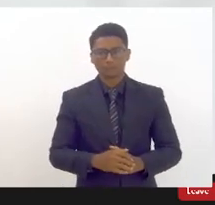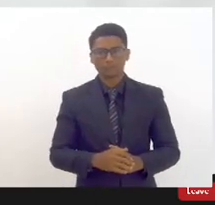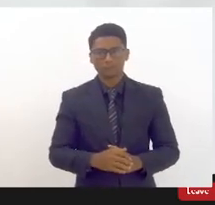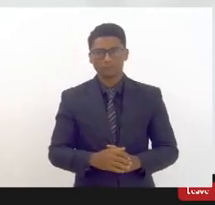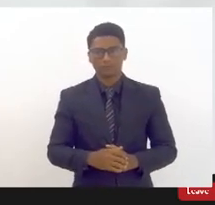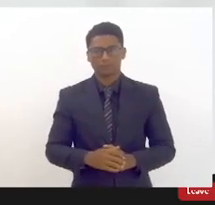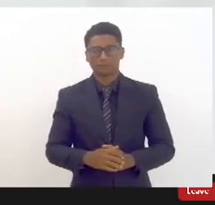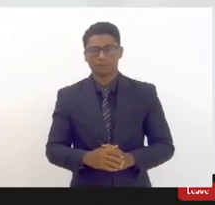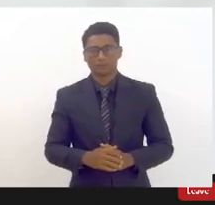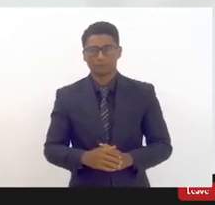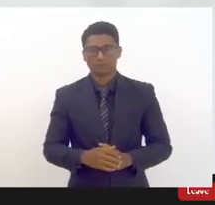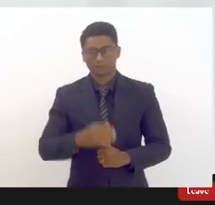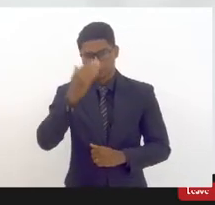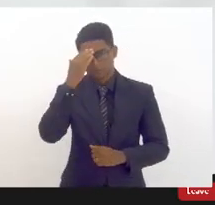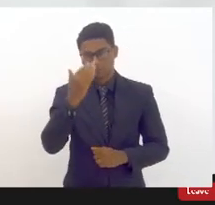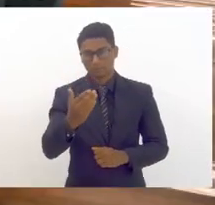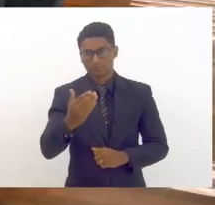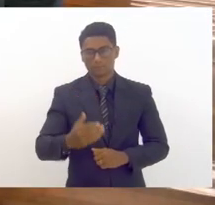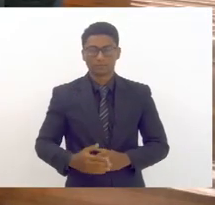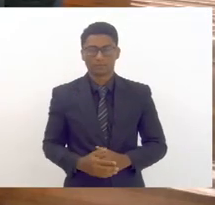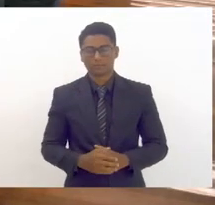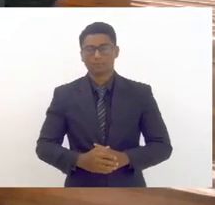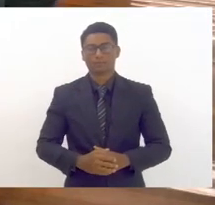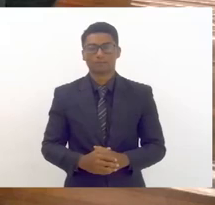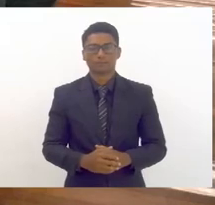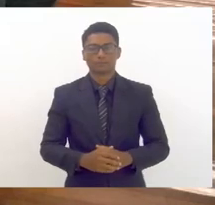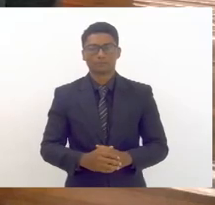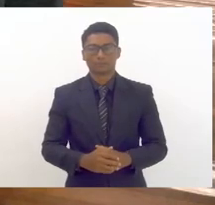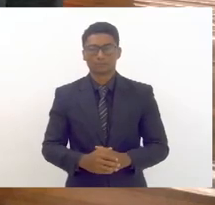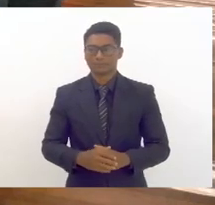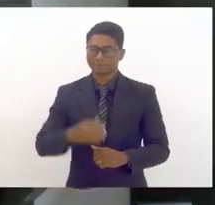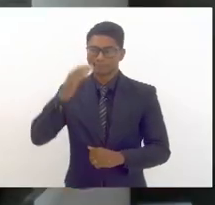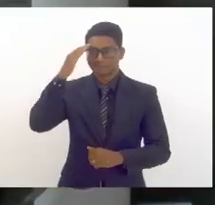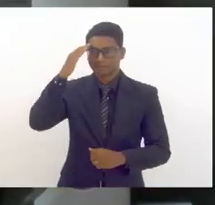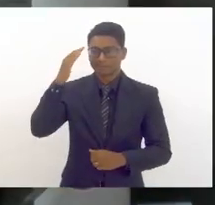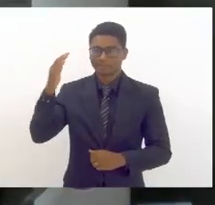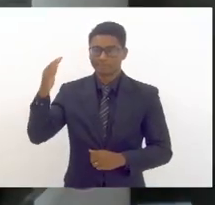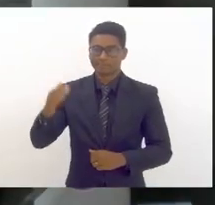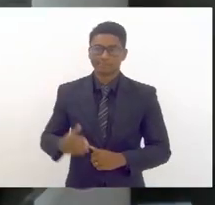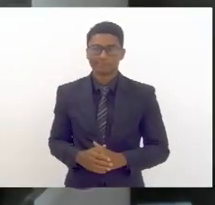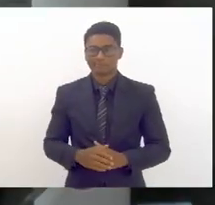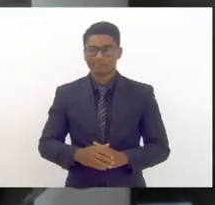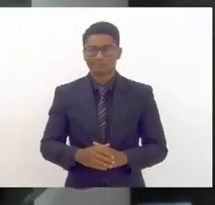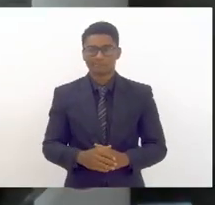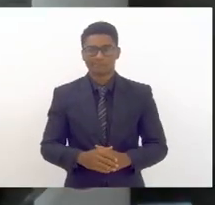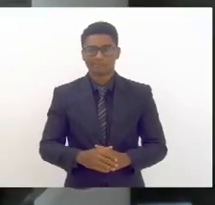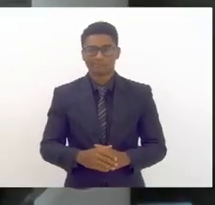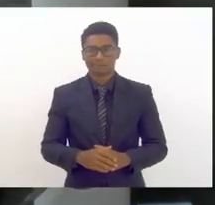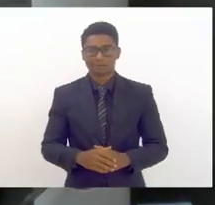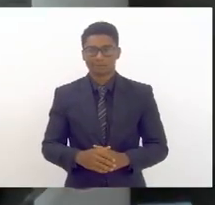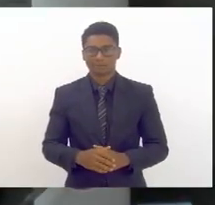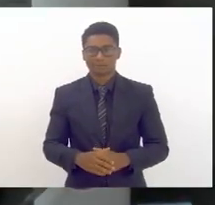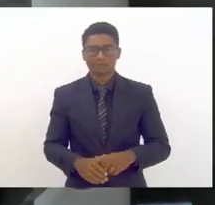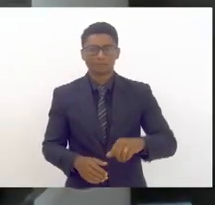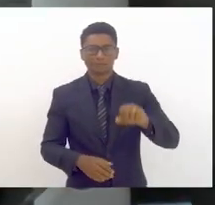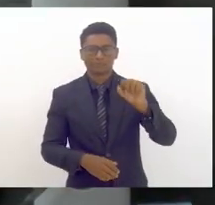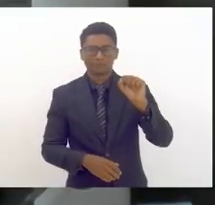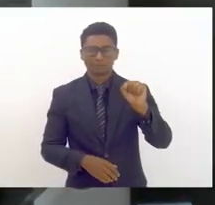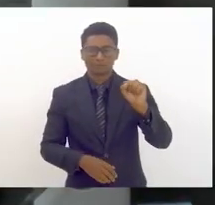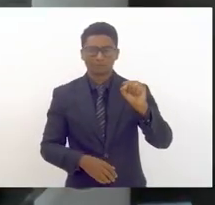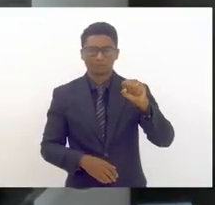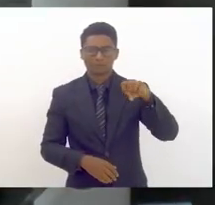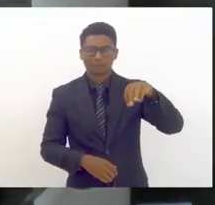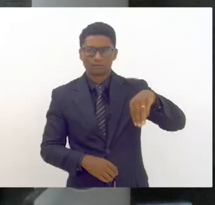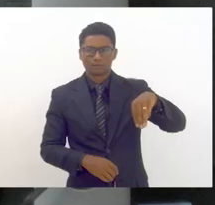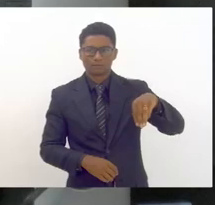está acontecendo. Obrigado. Bom, obrigada, Leandro. Assim, é só eu não. Esse SMS Pazera.